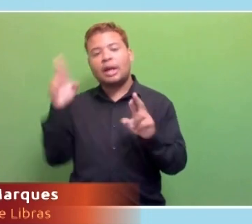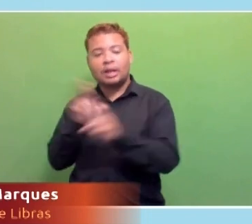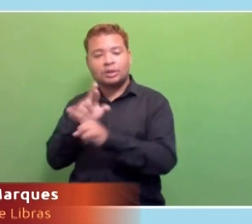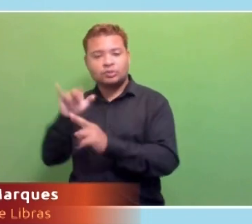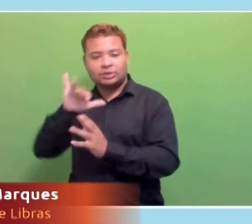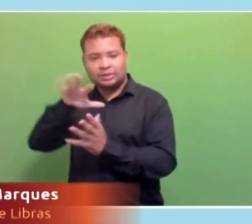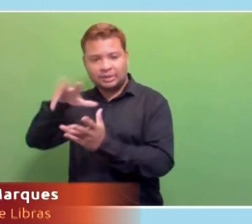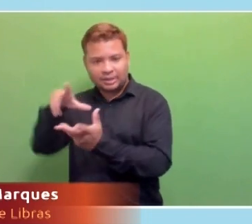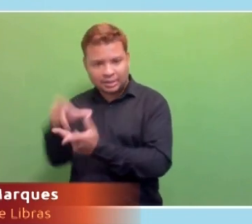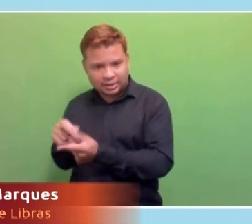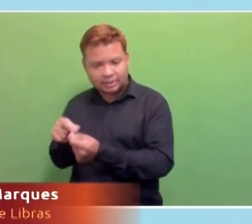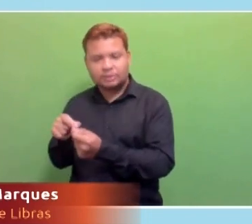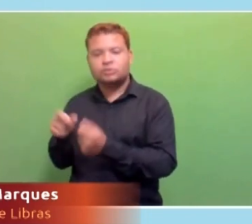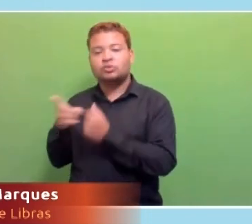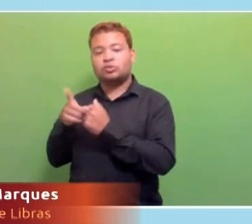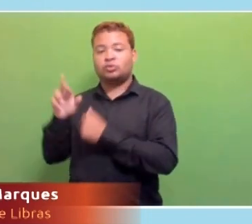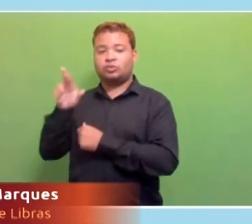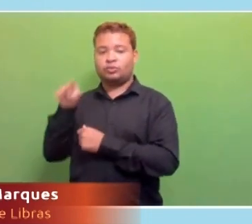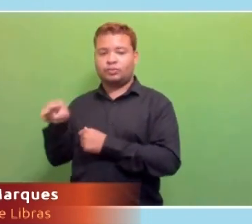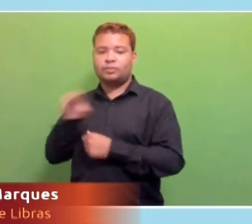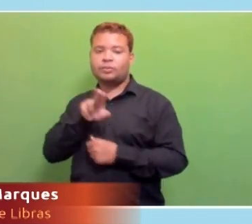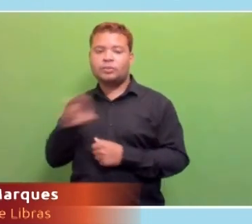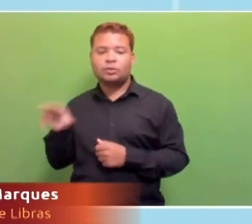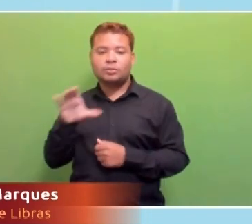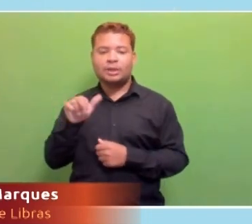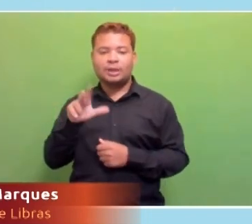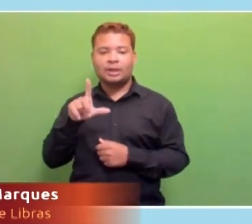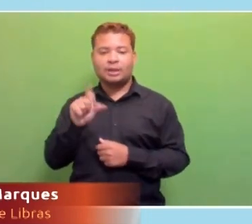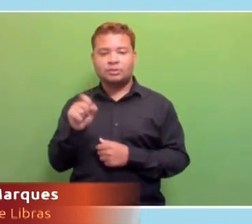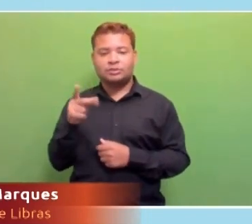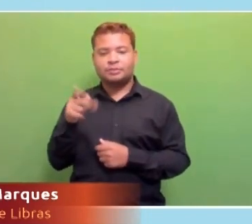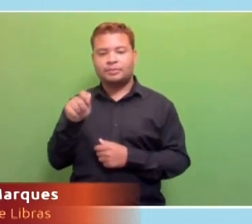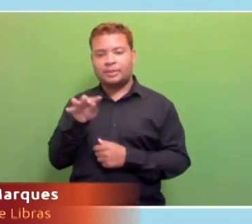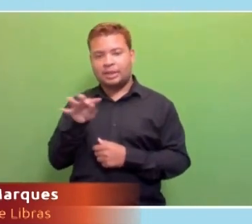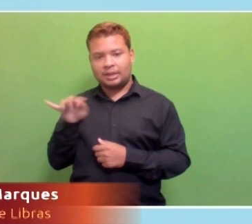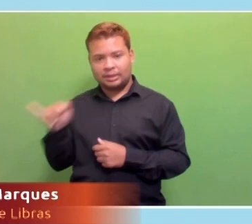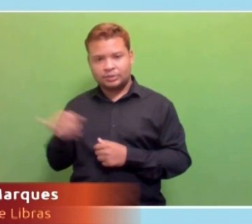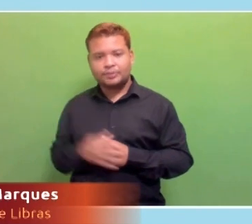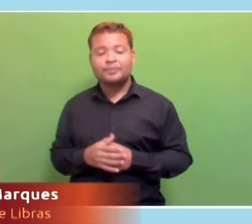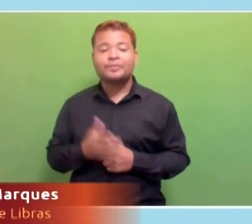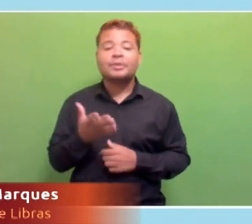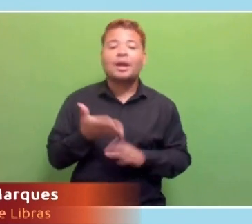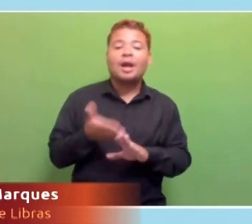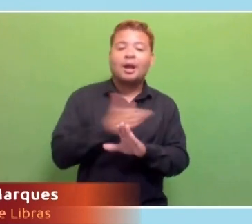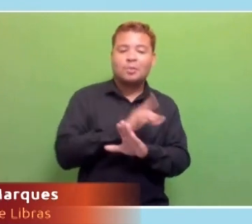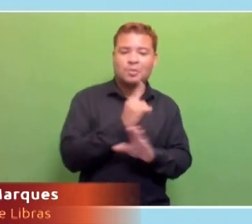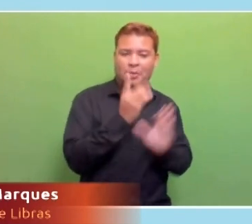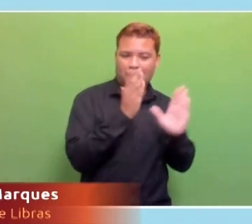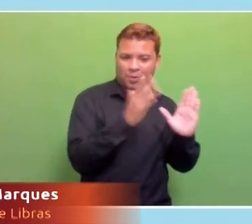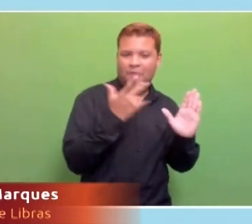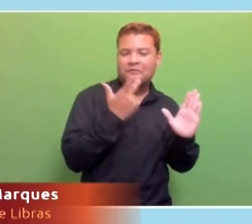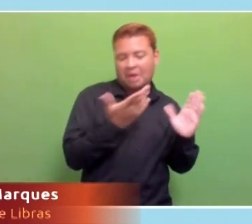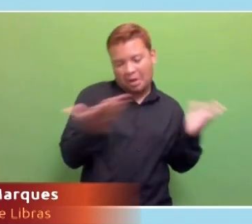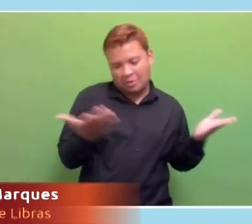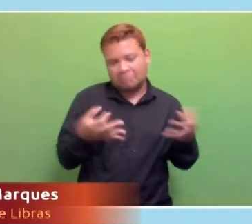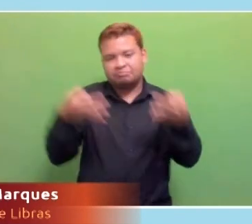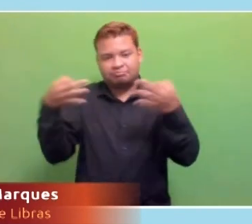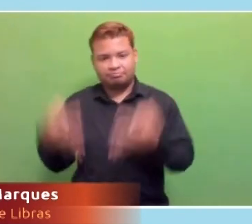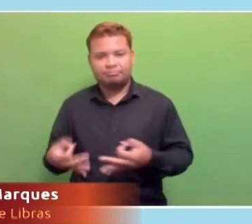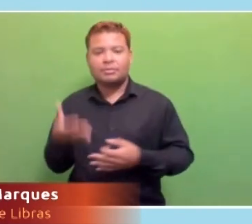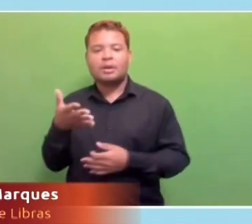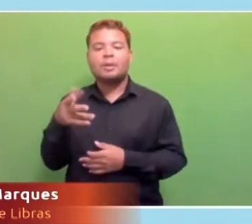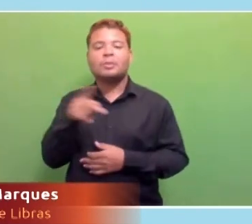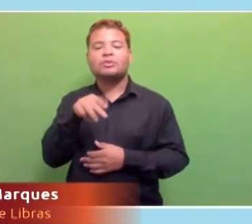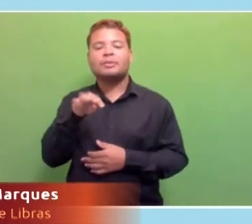Patti. Bom, como prometi no final do bloco anterior, professor Mateus, se o senhor quiser fazer contribuições também nessa questão, né, do que é